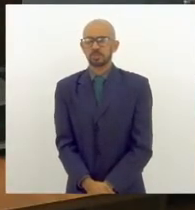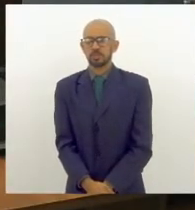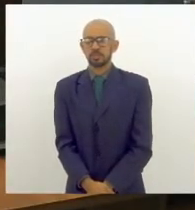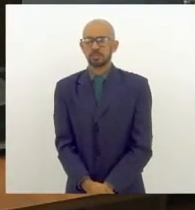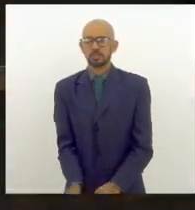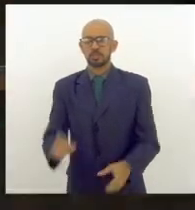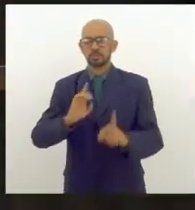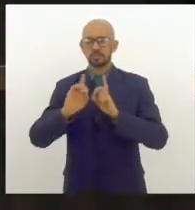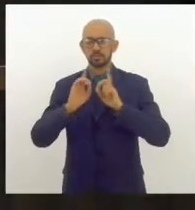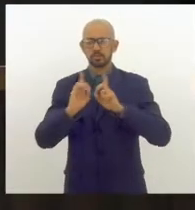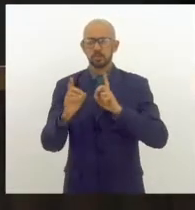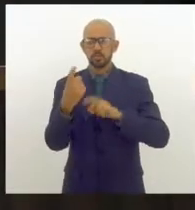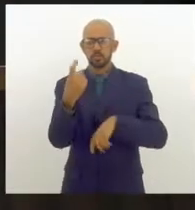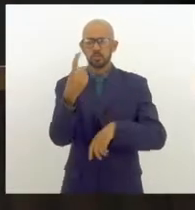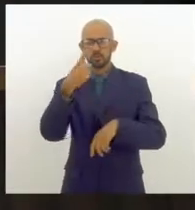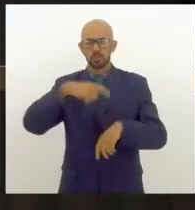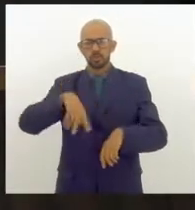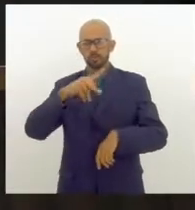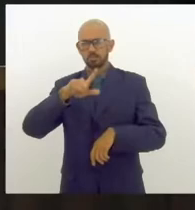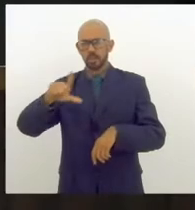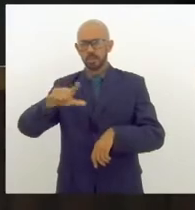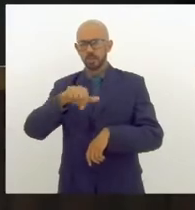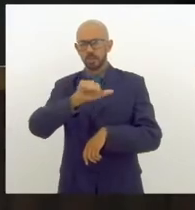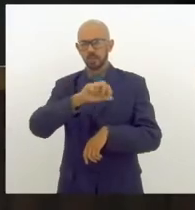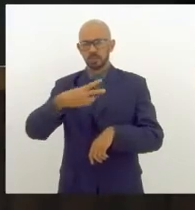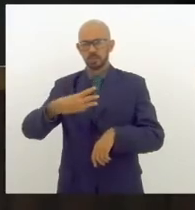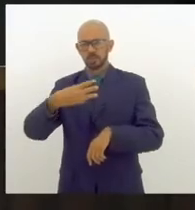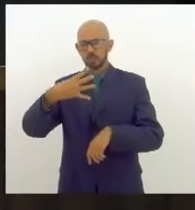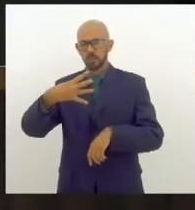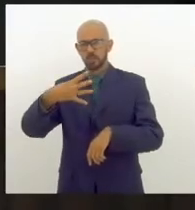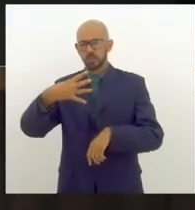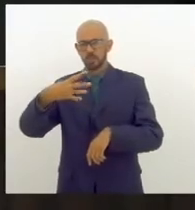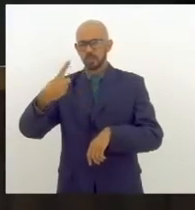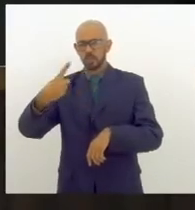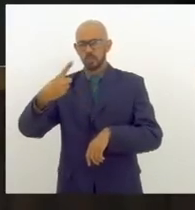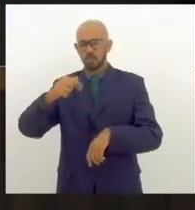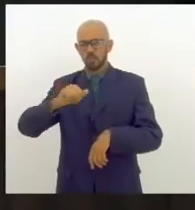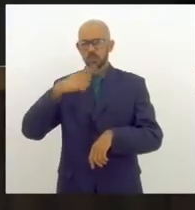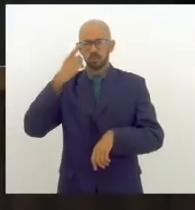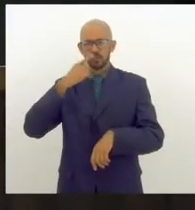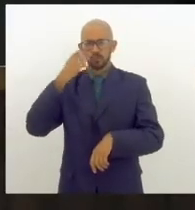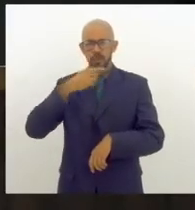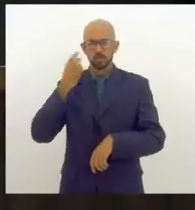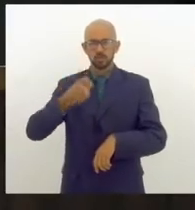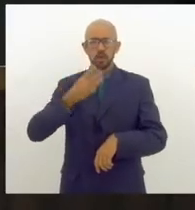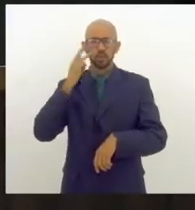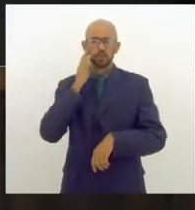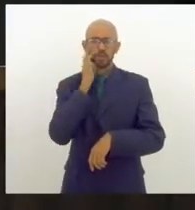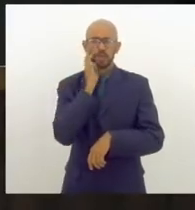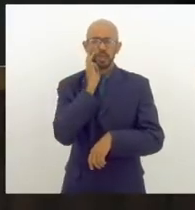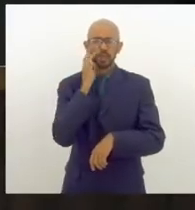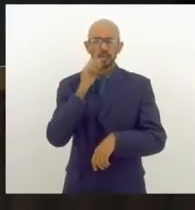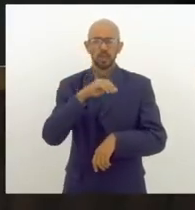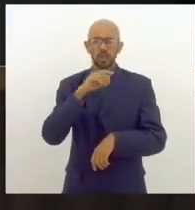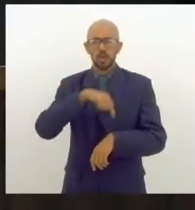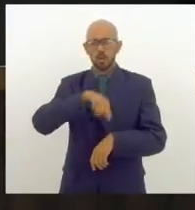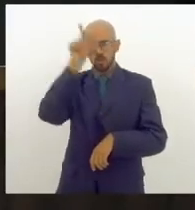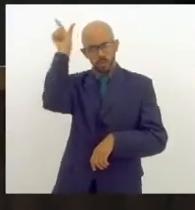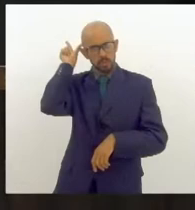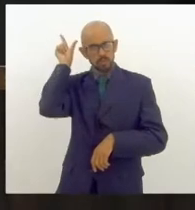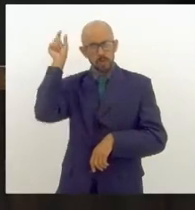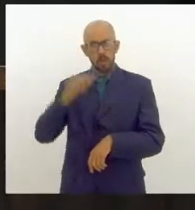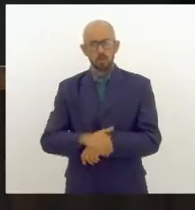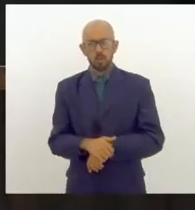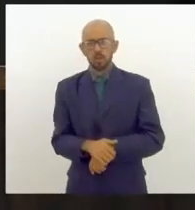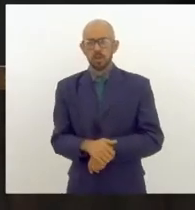Em discussão, única projeto de resolução 1341 de 22, de autoria dos deputados Valdeque Carneiro e Luiz Paulo. Concede medalha